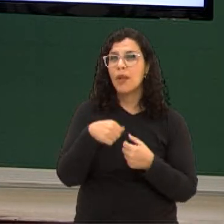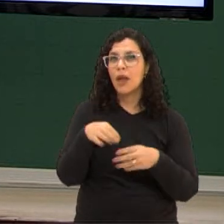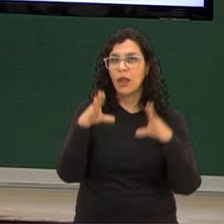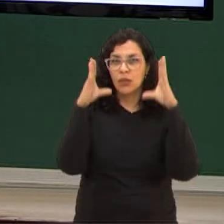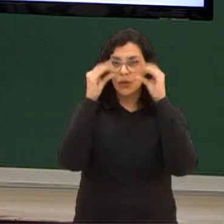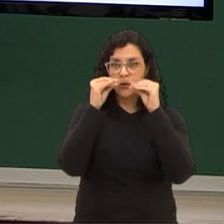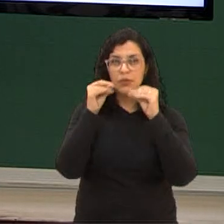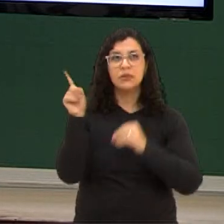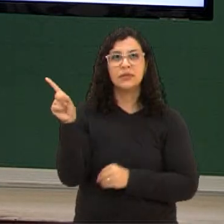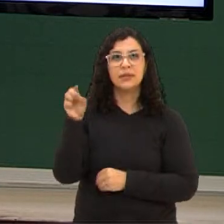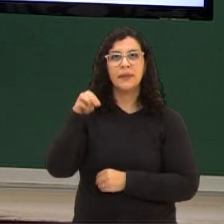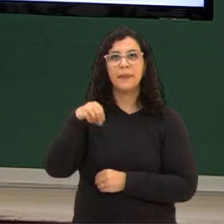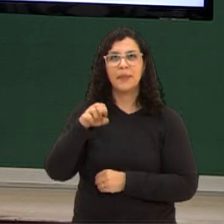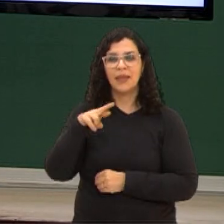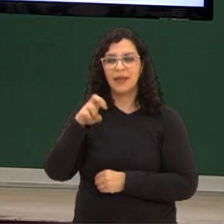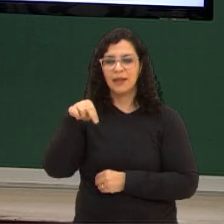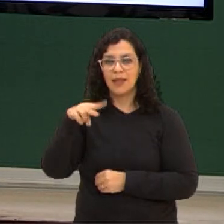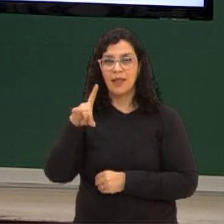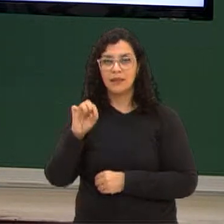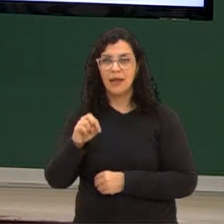merendar é o lanche.